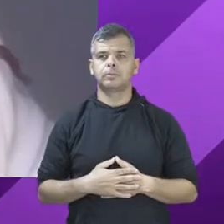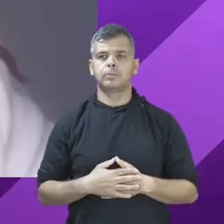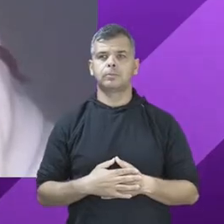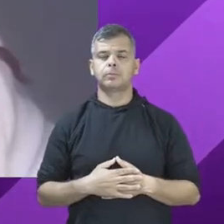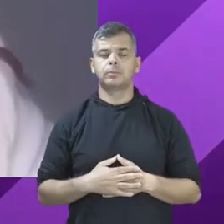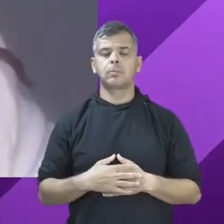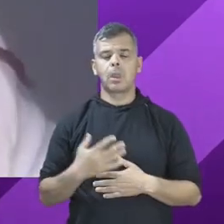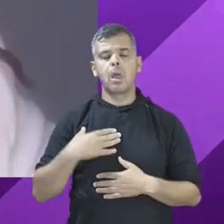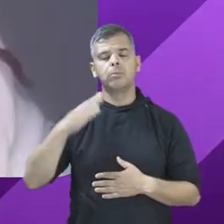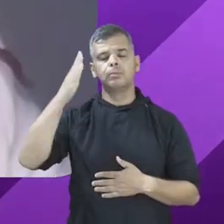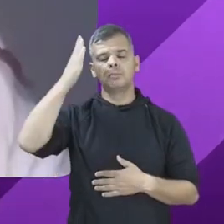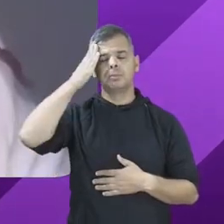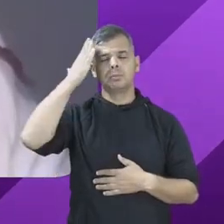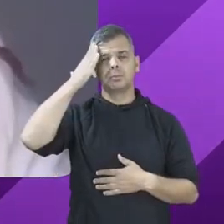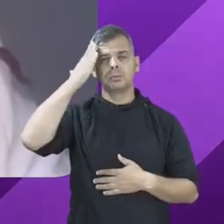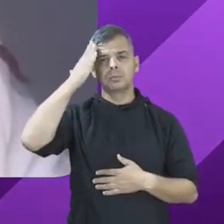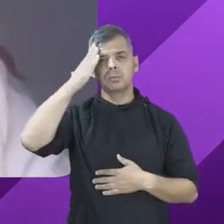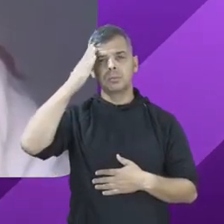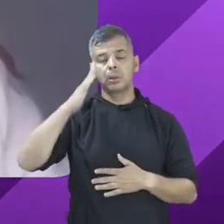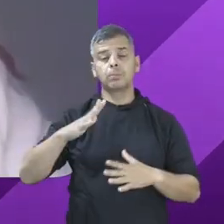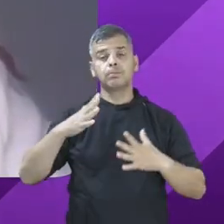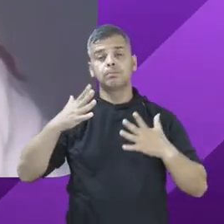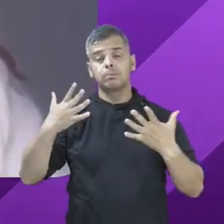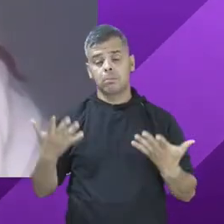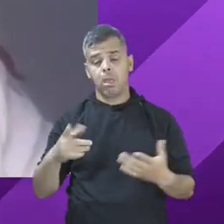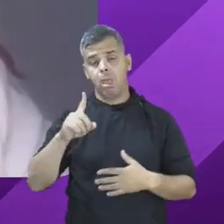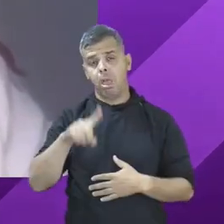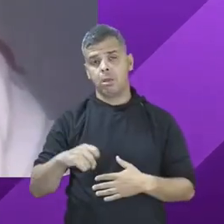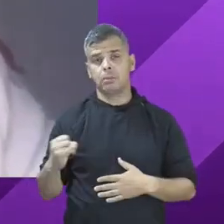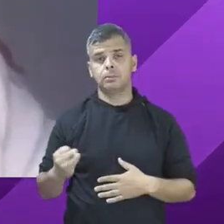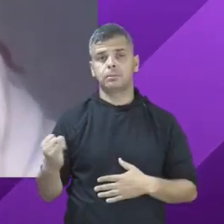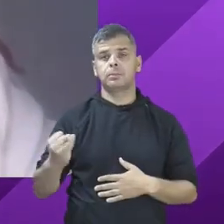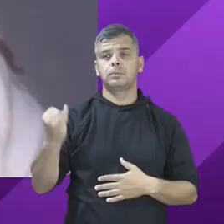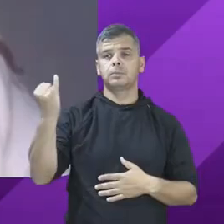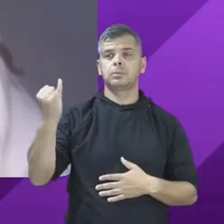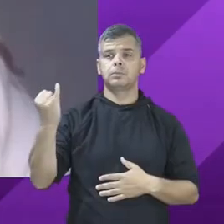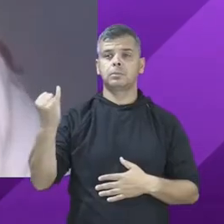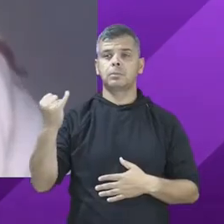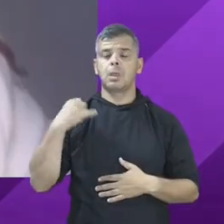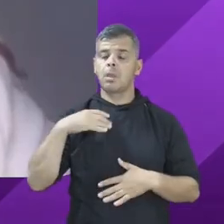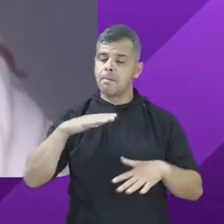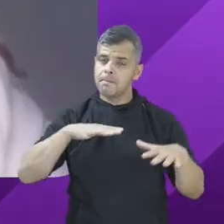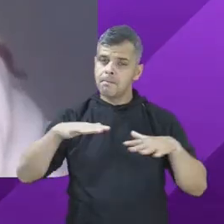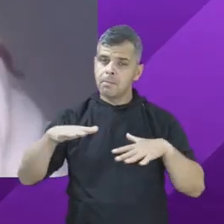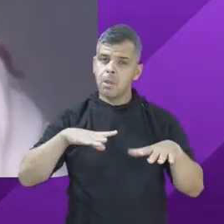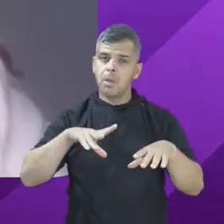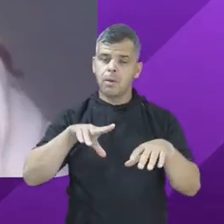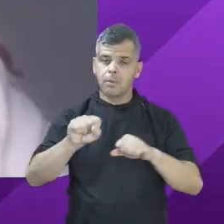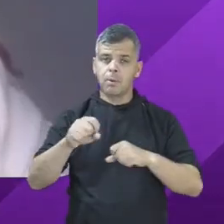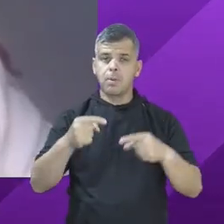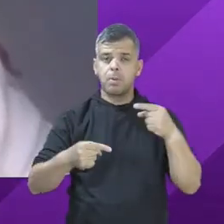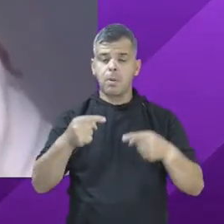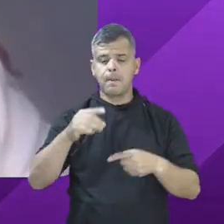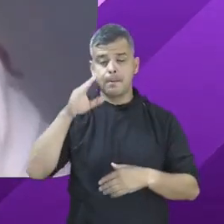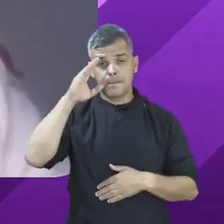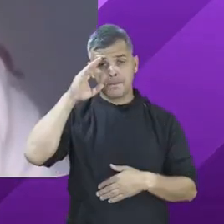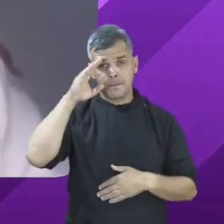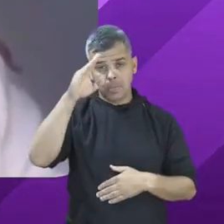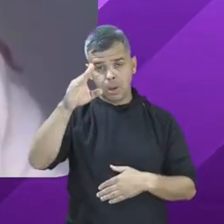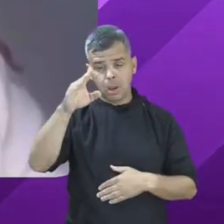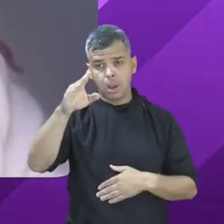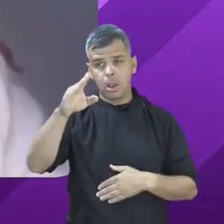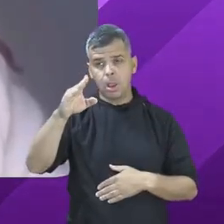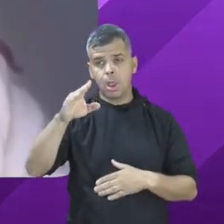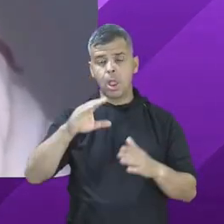eu compreendo, o tanto que é importante esses momentos de formação política e, principalmente, que o